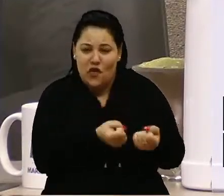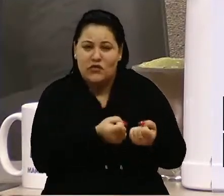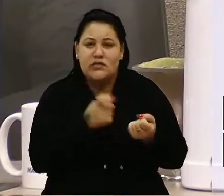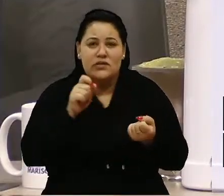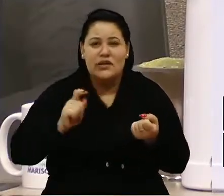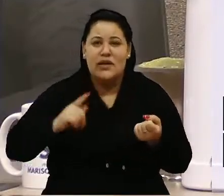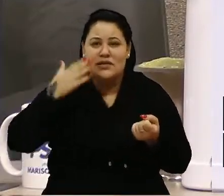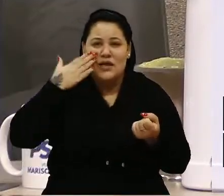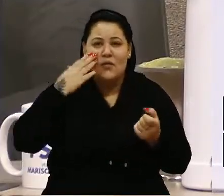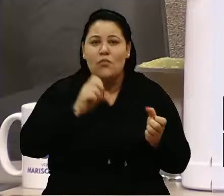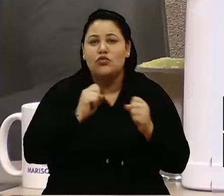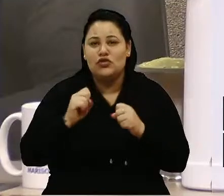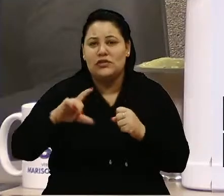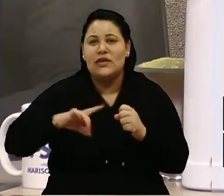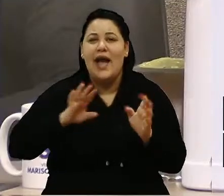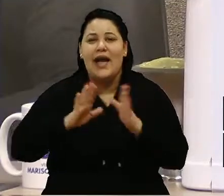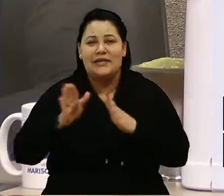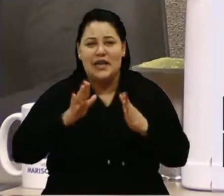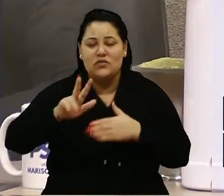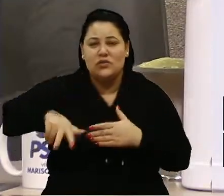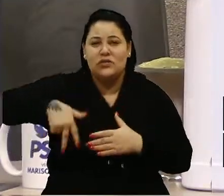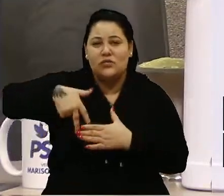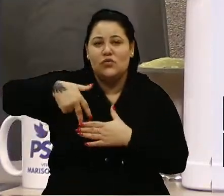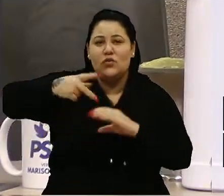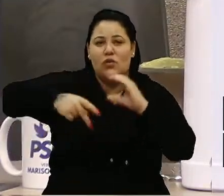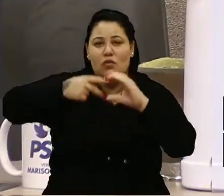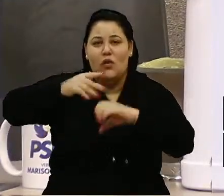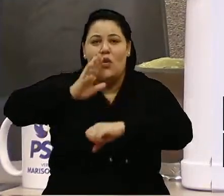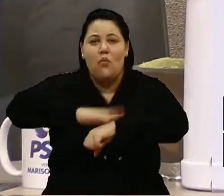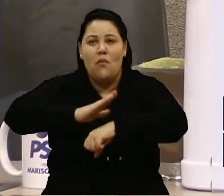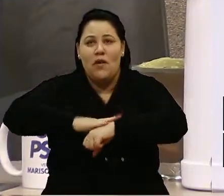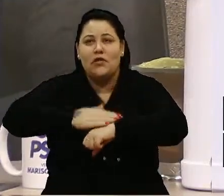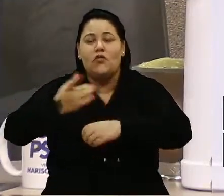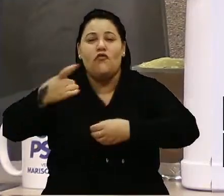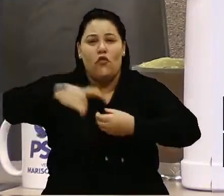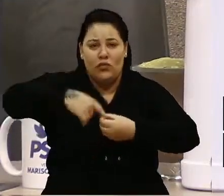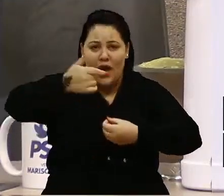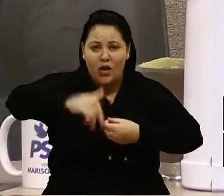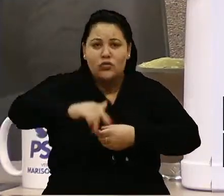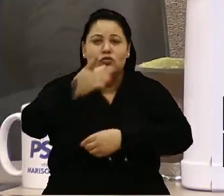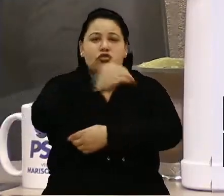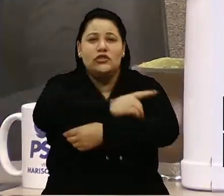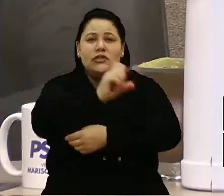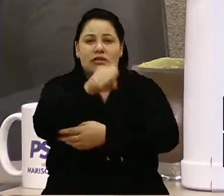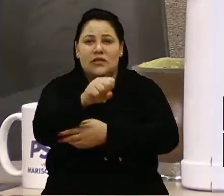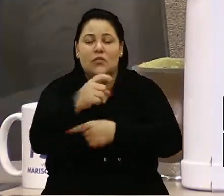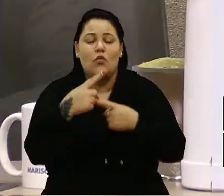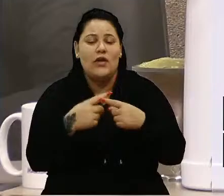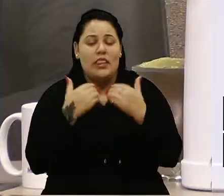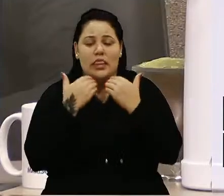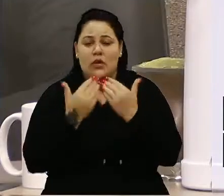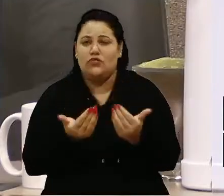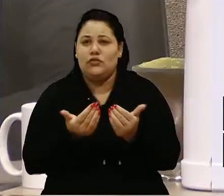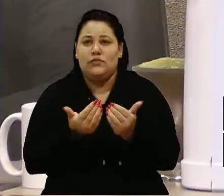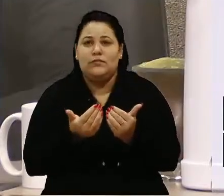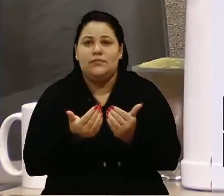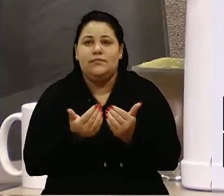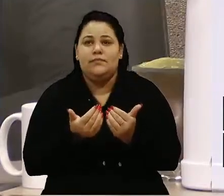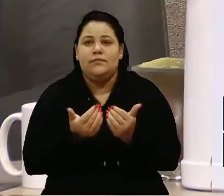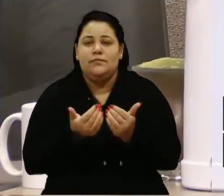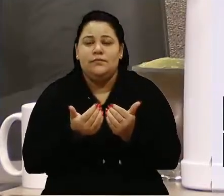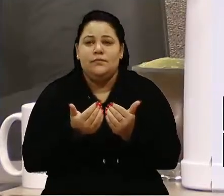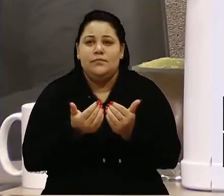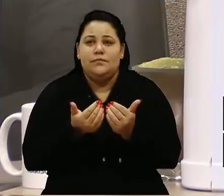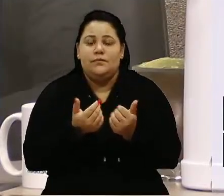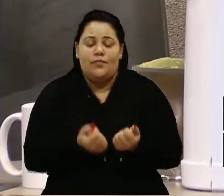ter acesso à tribuna da Câmara, no momento oportuno, voltar outro dia, porque não adianta, né, dar